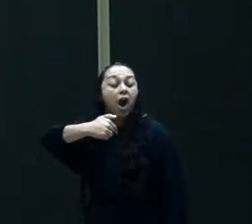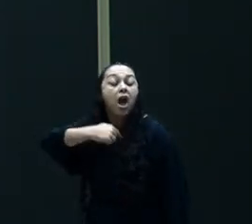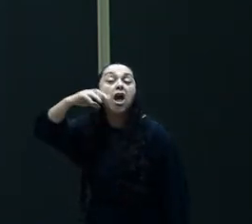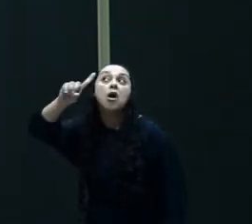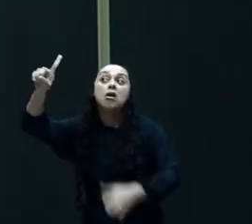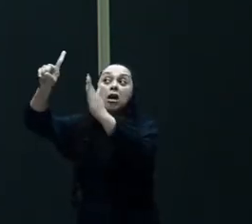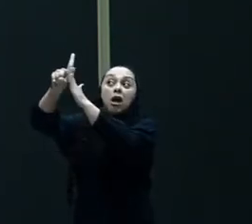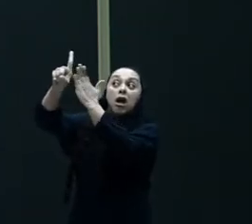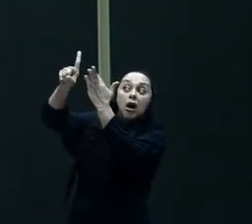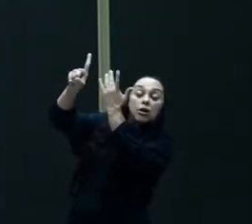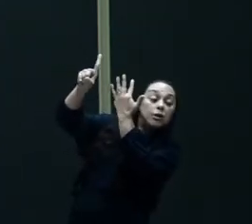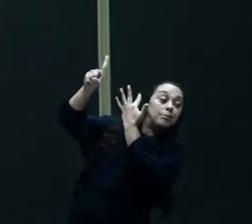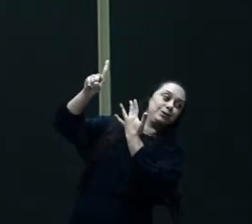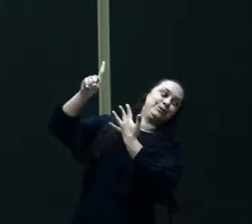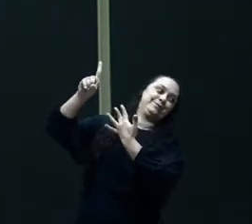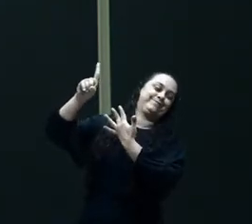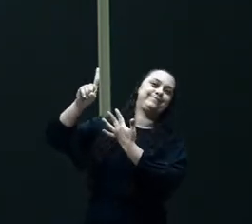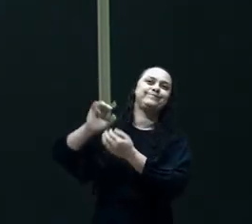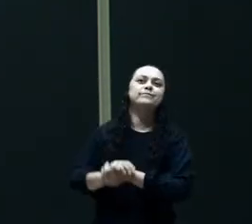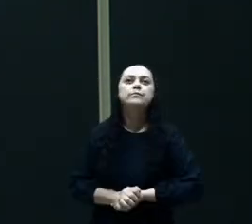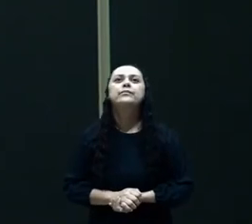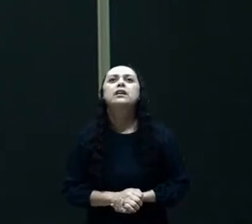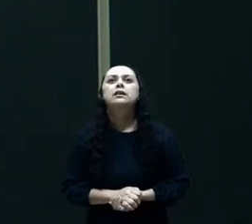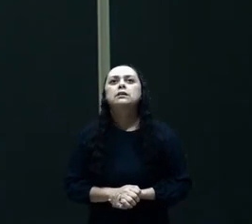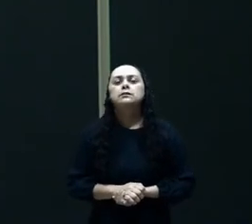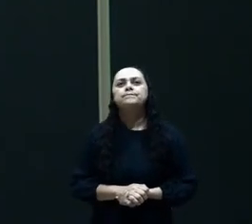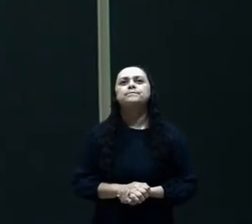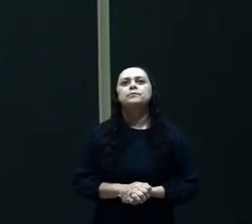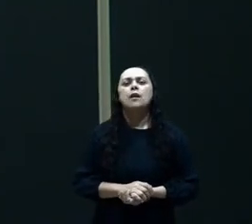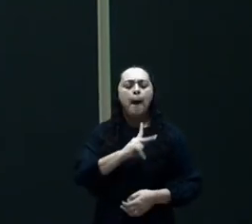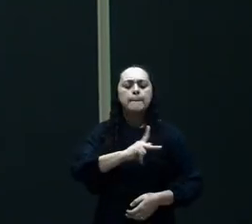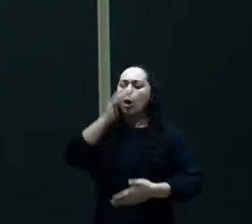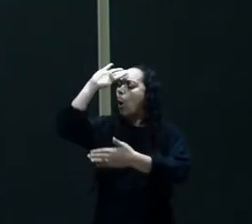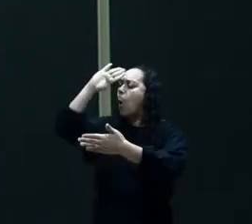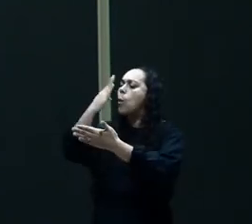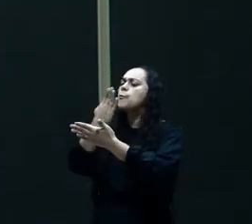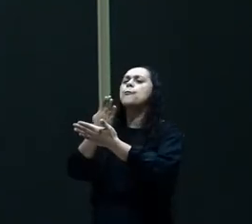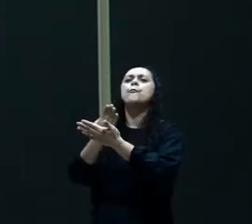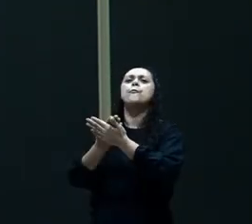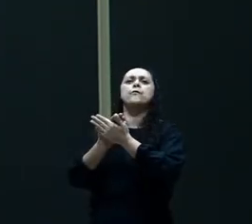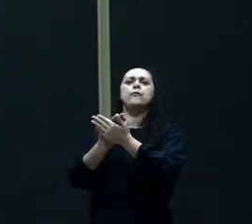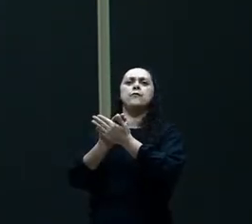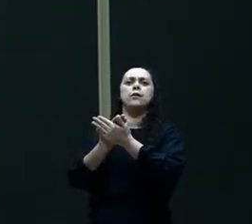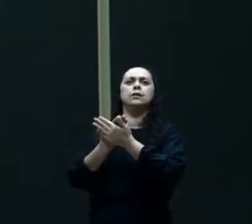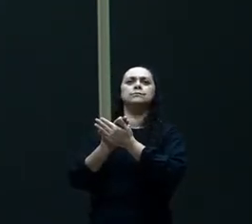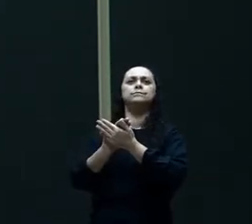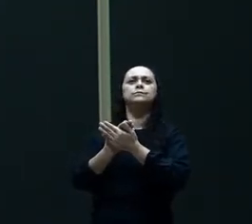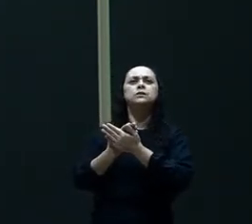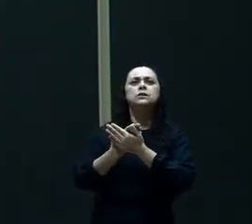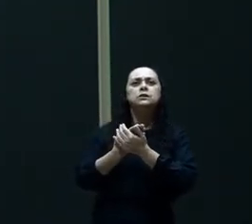Maravilha tenho uma promessa de Deus confio nesse Deus show